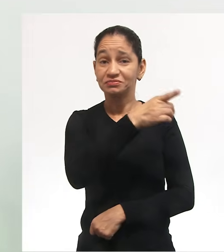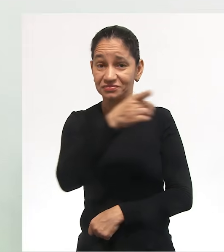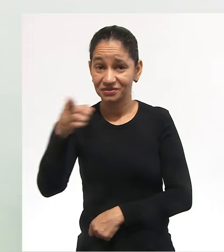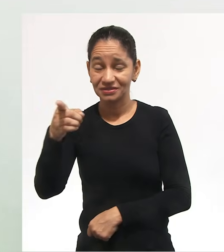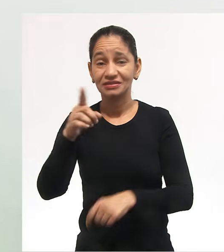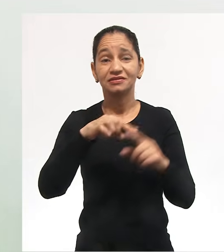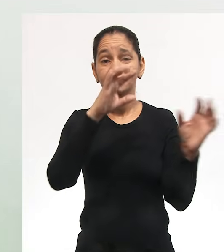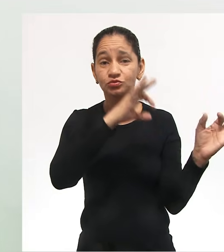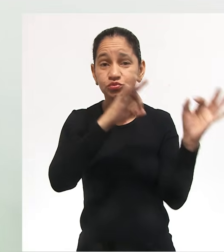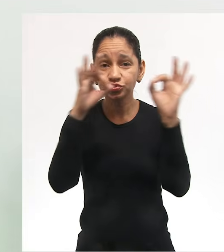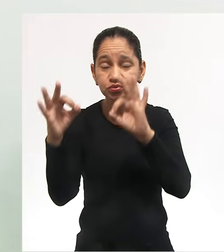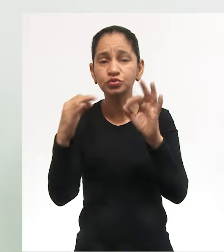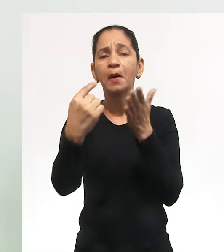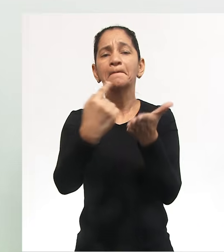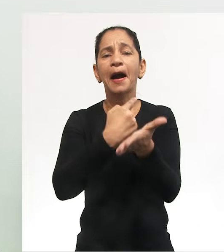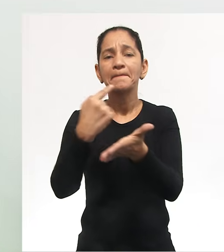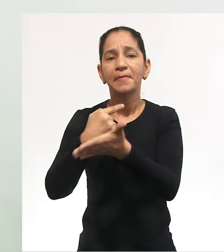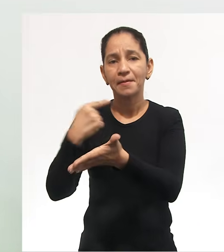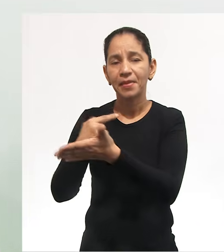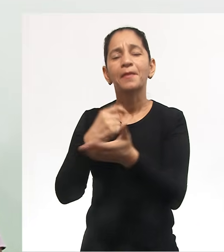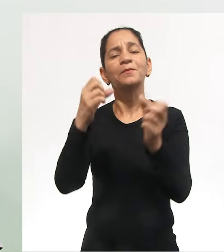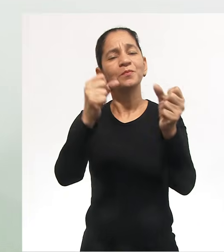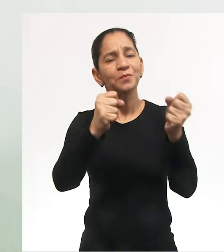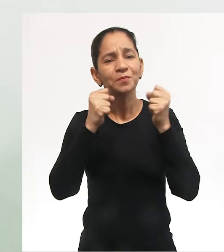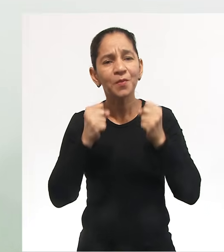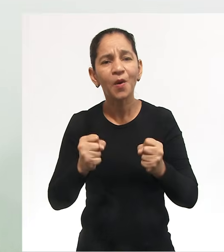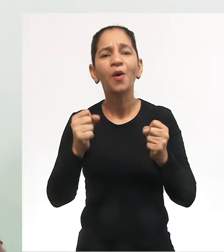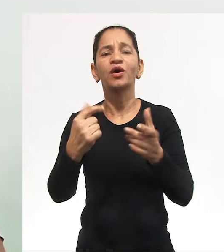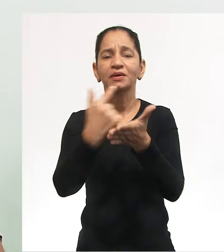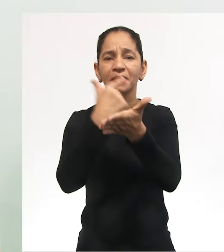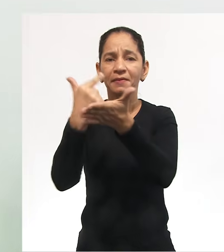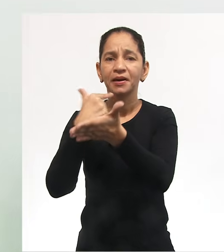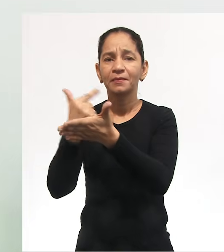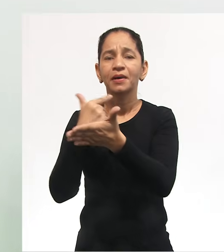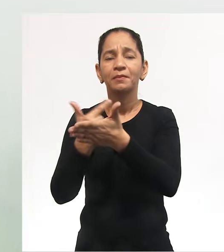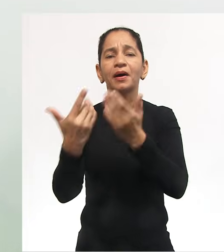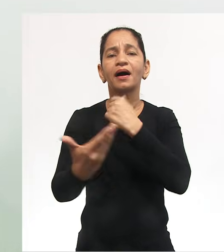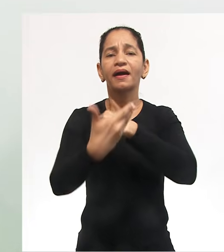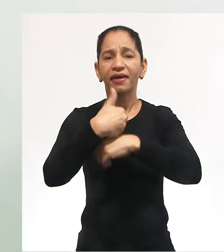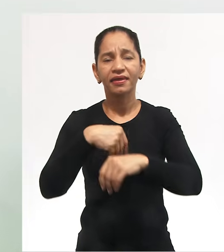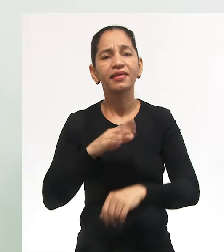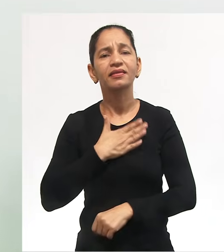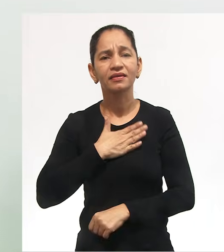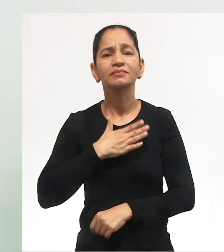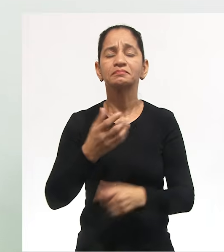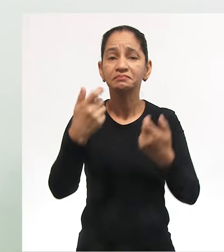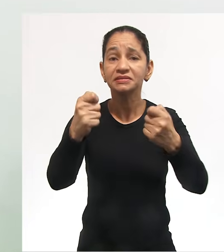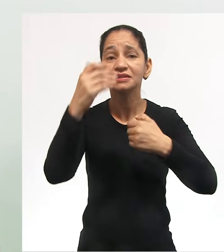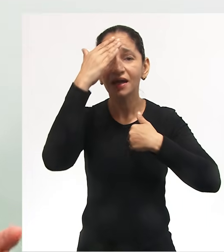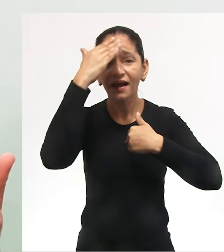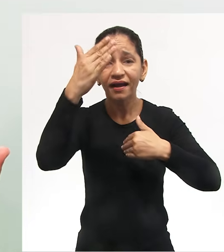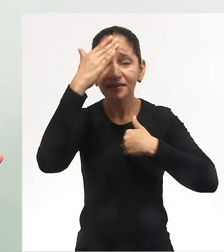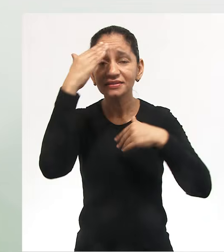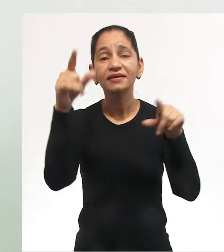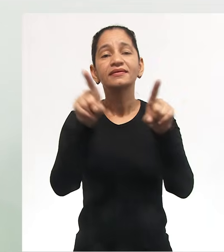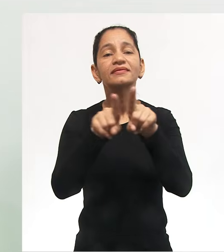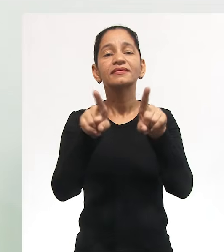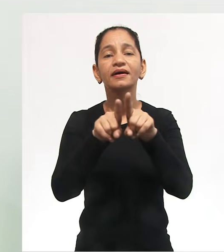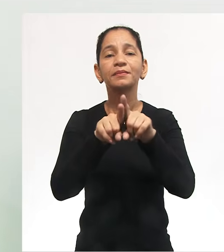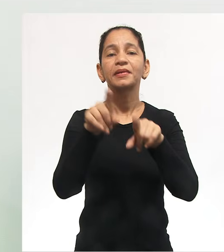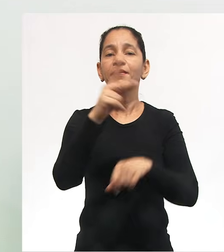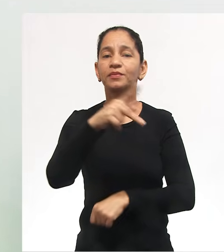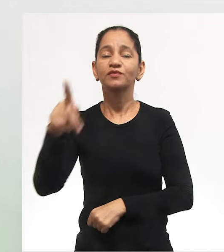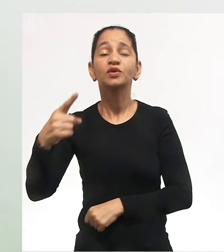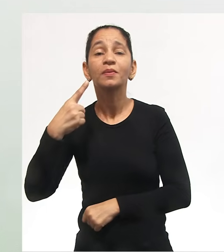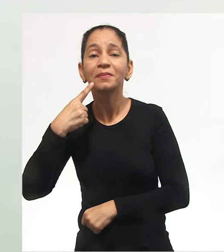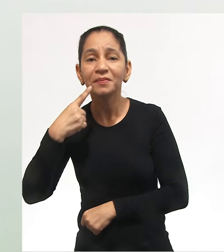vou pedir para que você mande as suas perguntas, faça o registro da sua participação aqui,